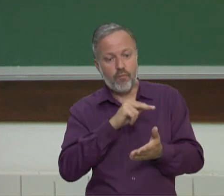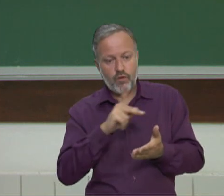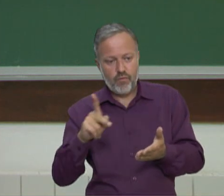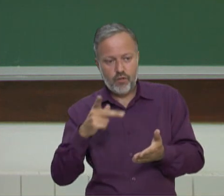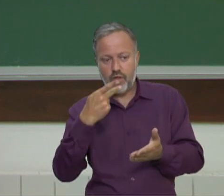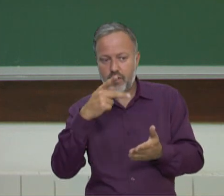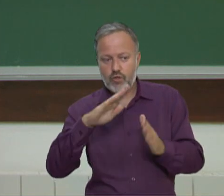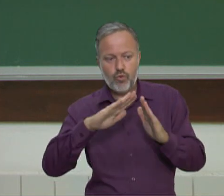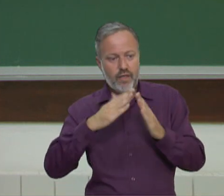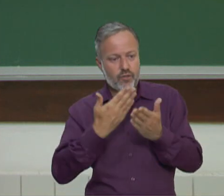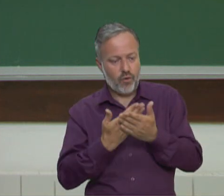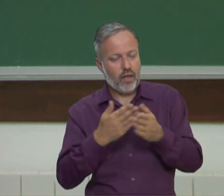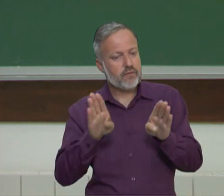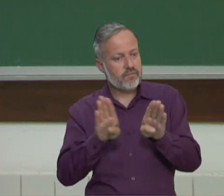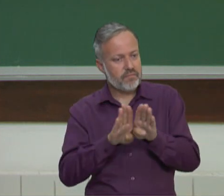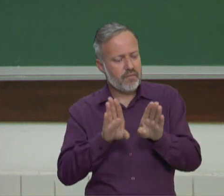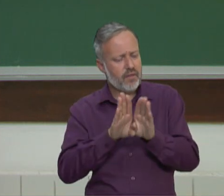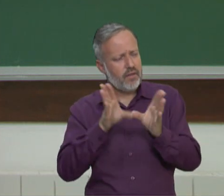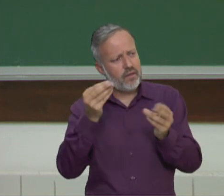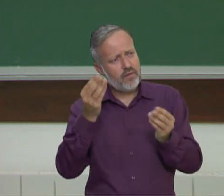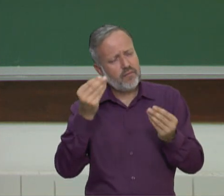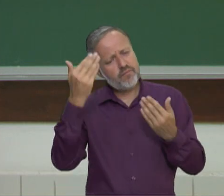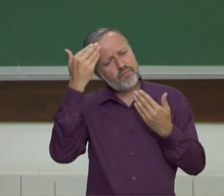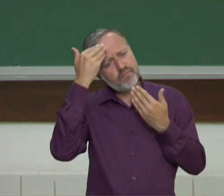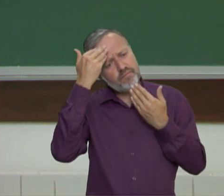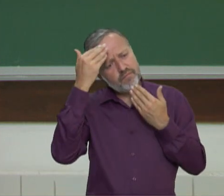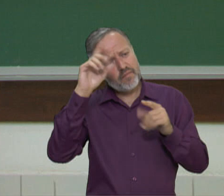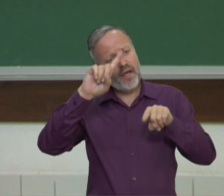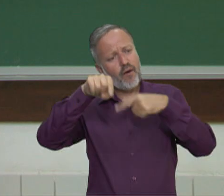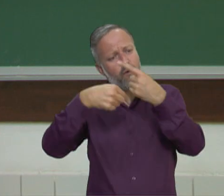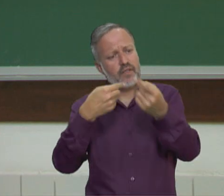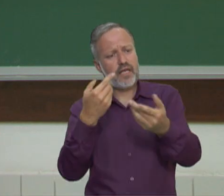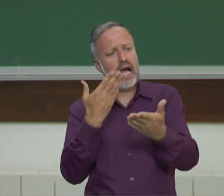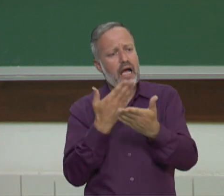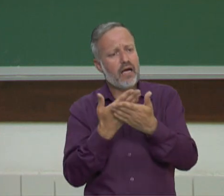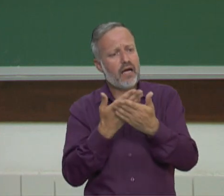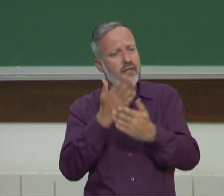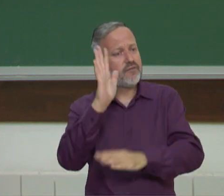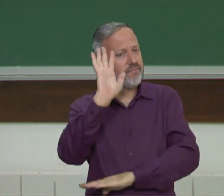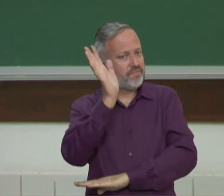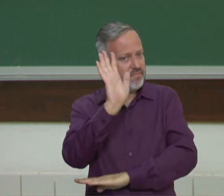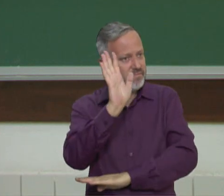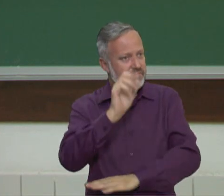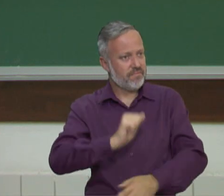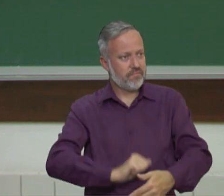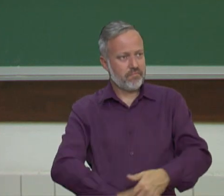do seu colégio estadual. Muito obrigado e a gente se vê na próxima. Até!